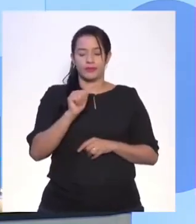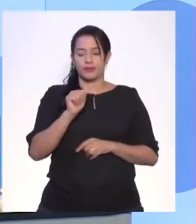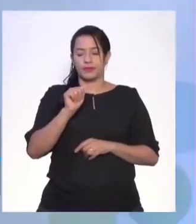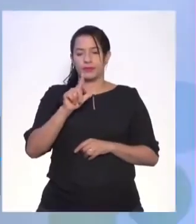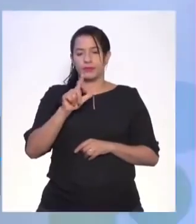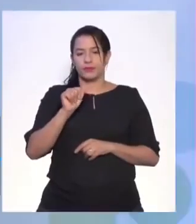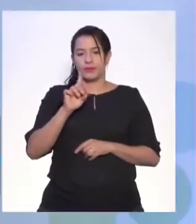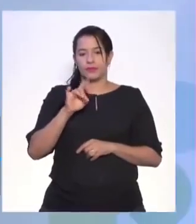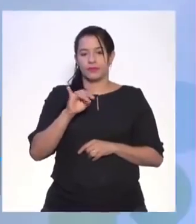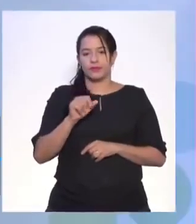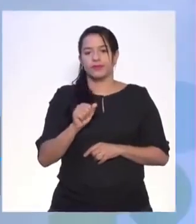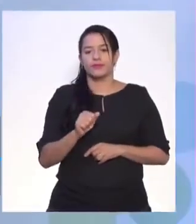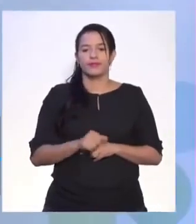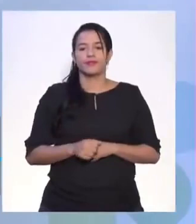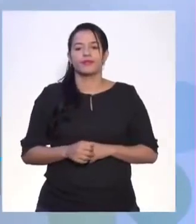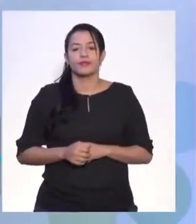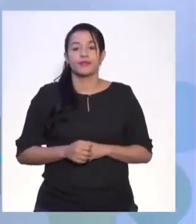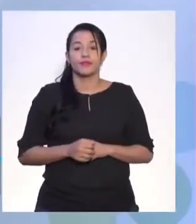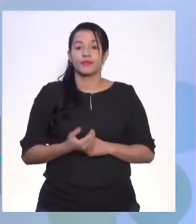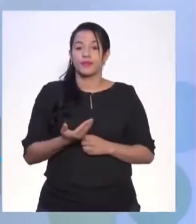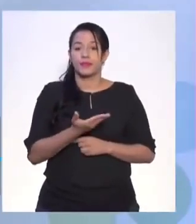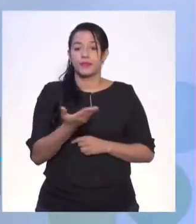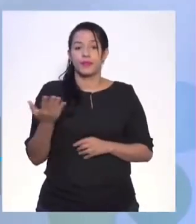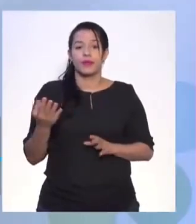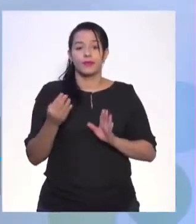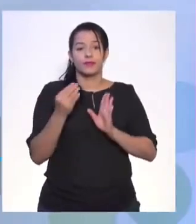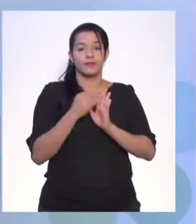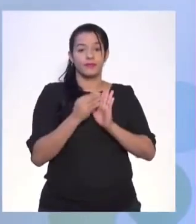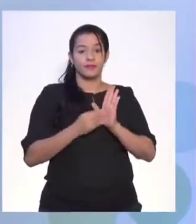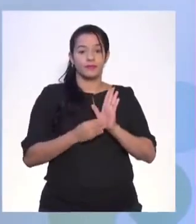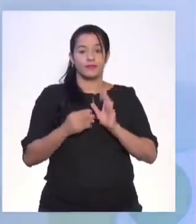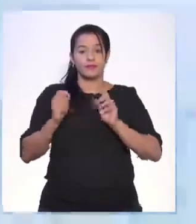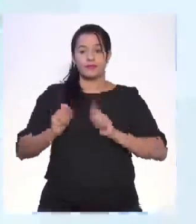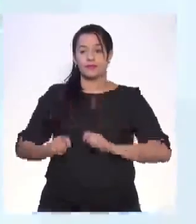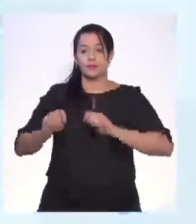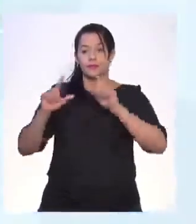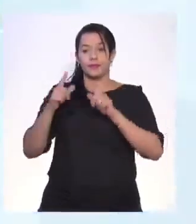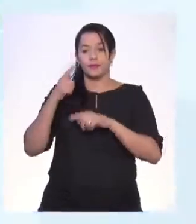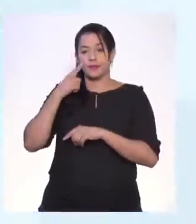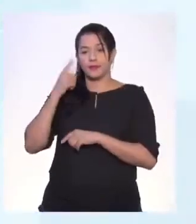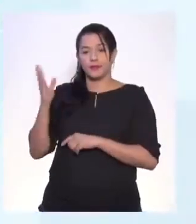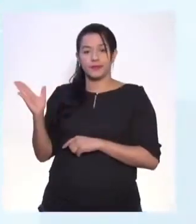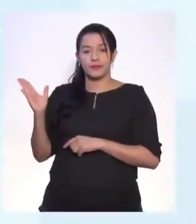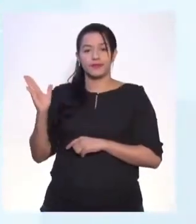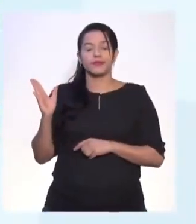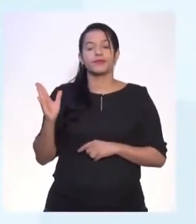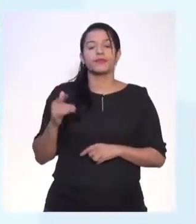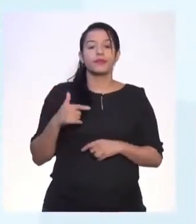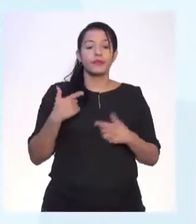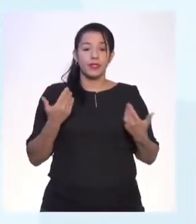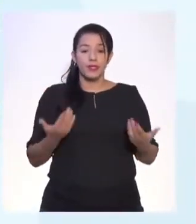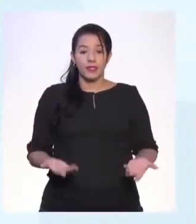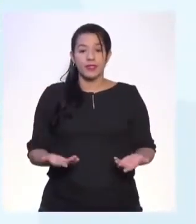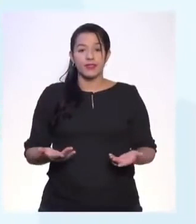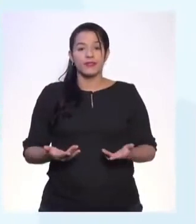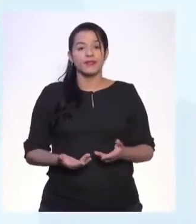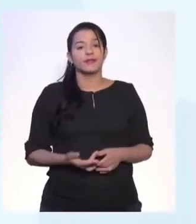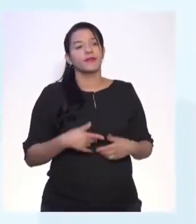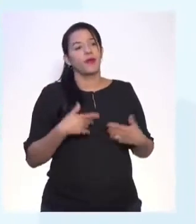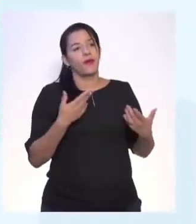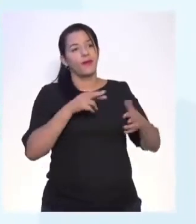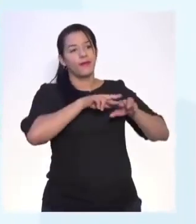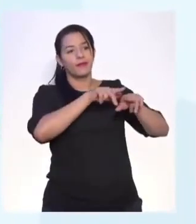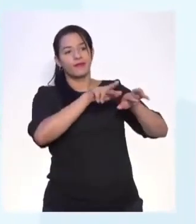ótimo. Vamos lá, então. Coloquem resposta para eles, por favor. Então, temos lá, preconceito linguístico é ridicularizar